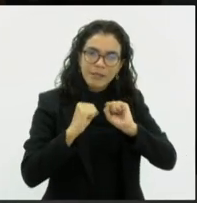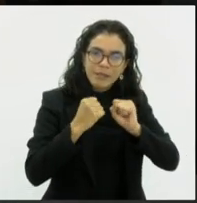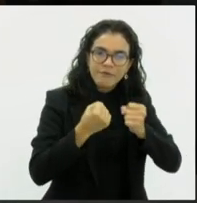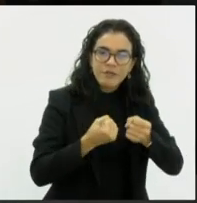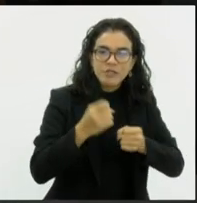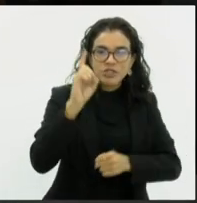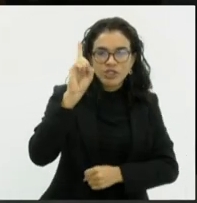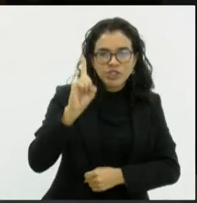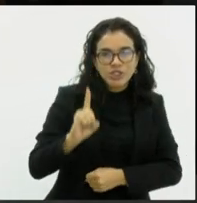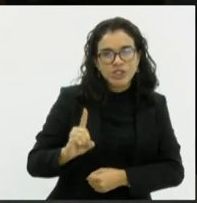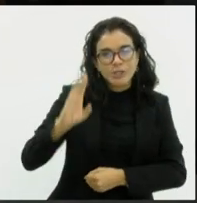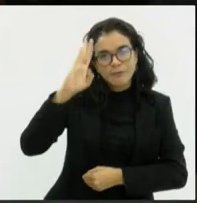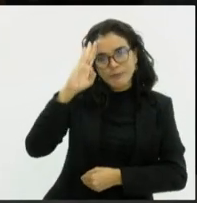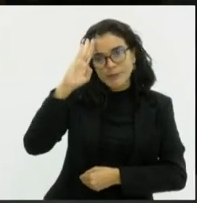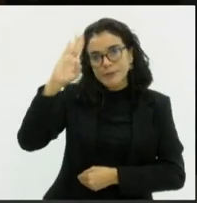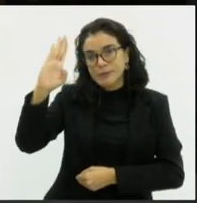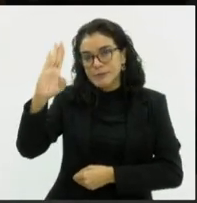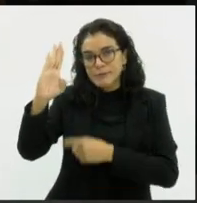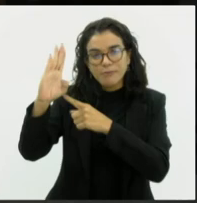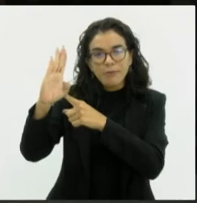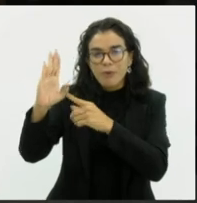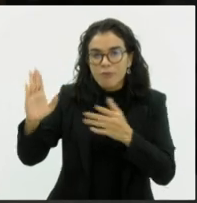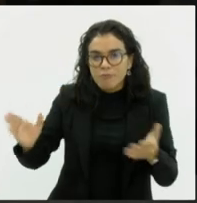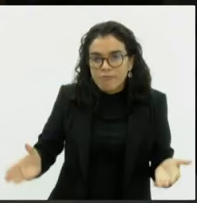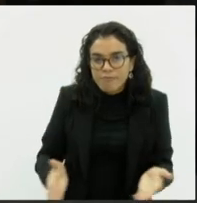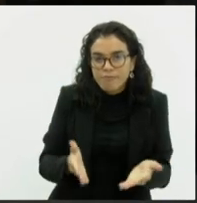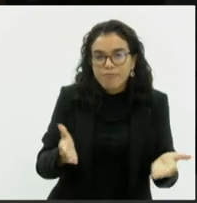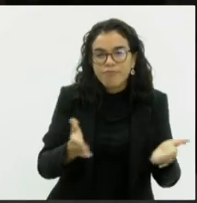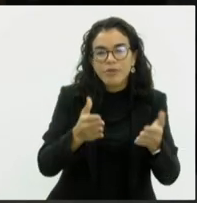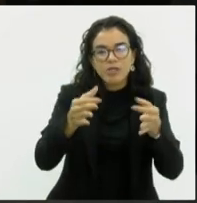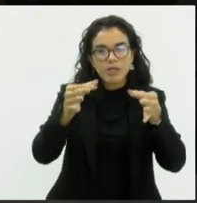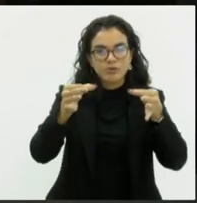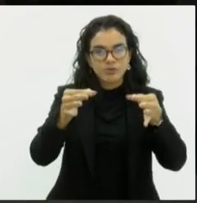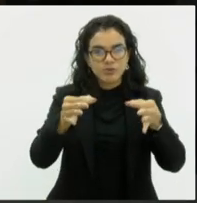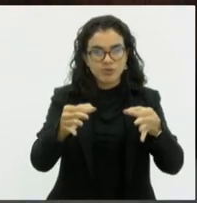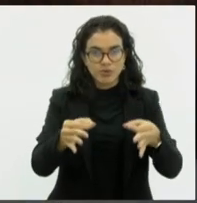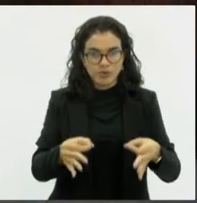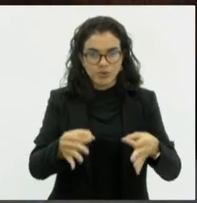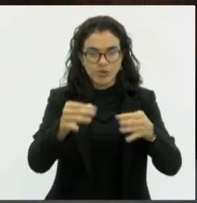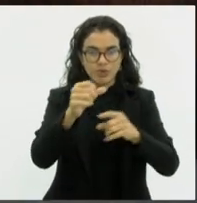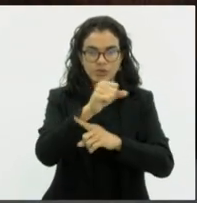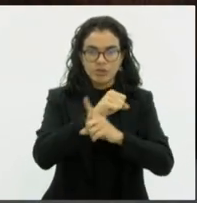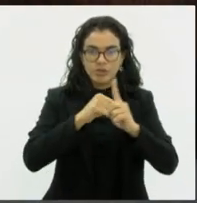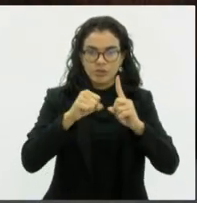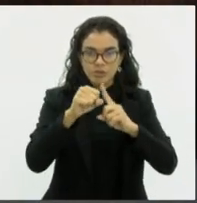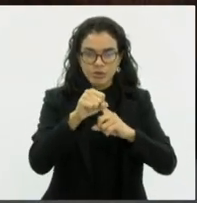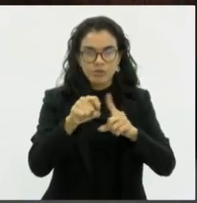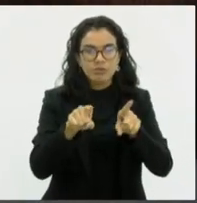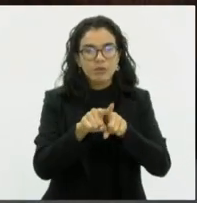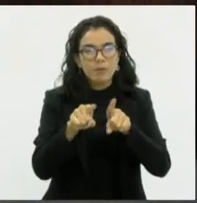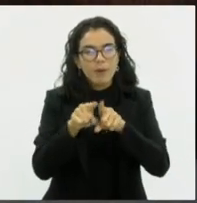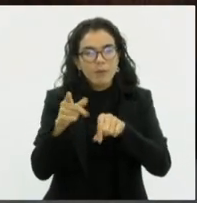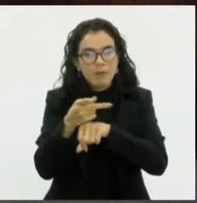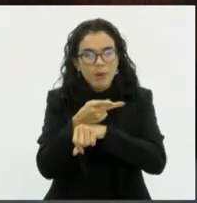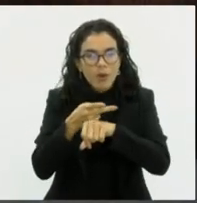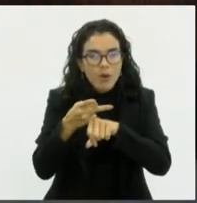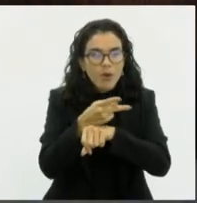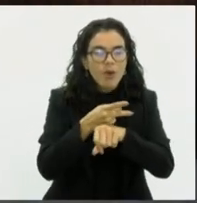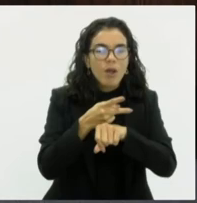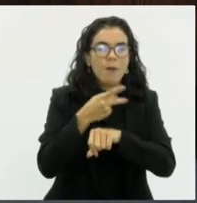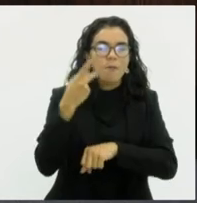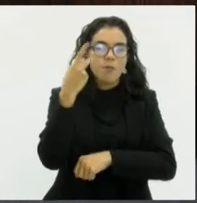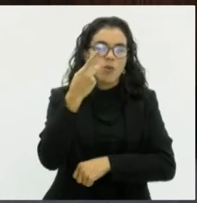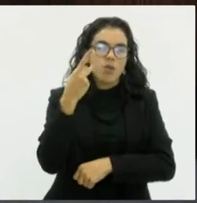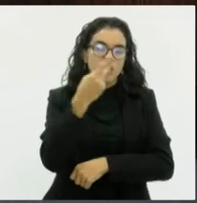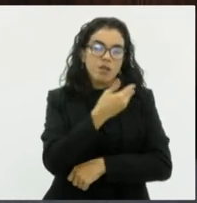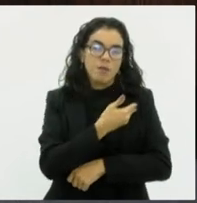direitos fundamentais, na promoção da justiça social e na busca por políticas